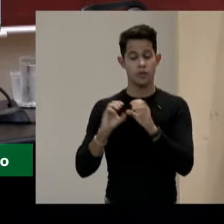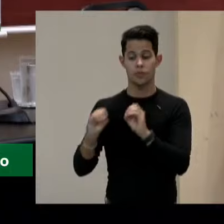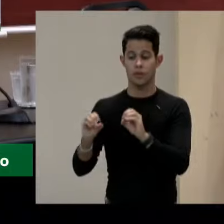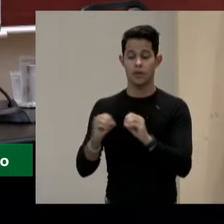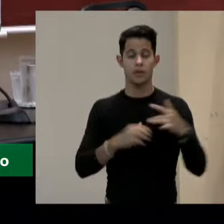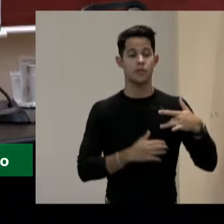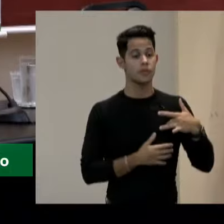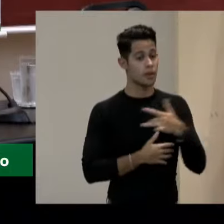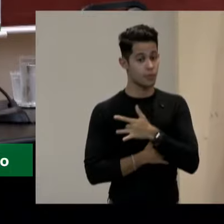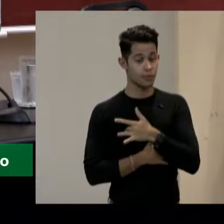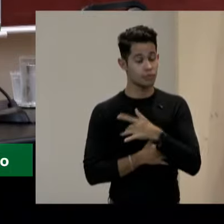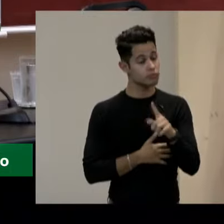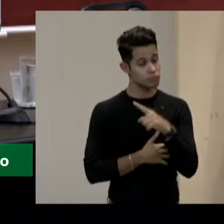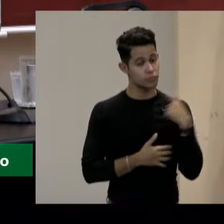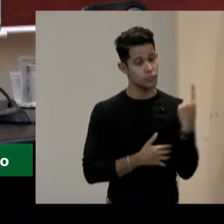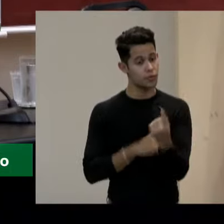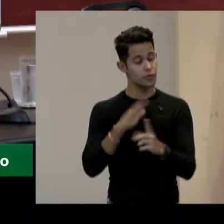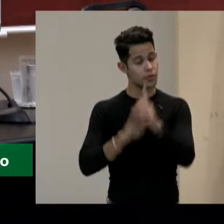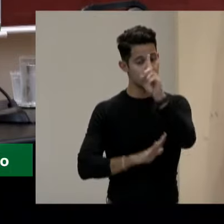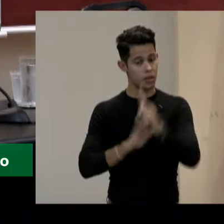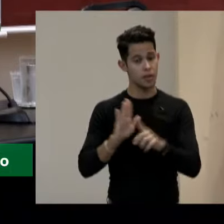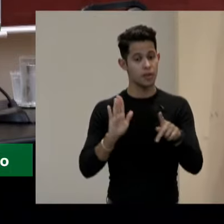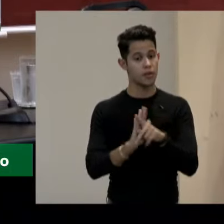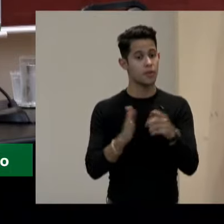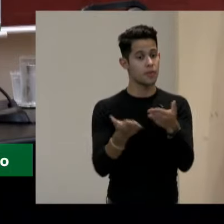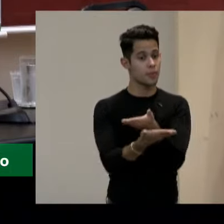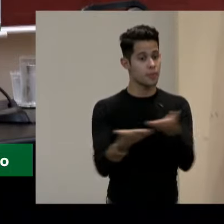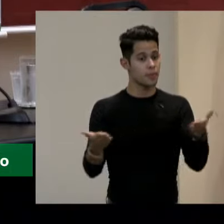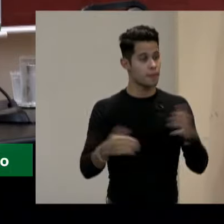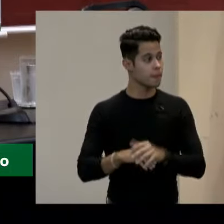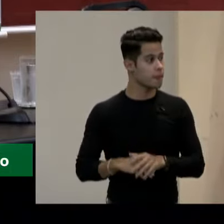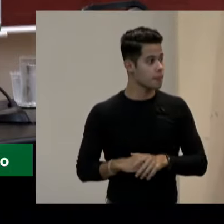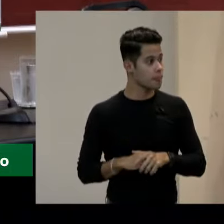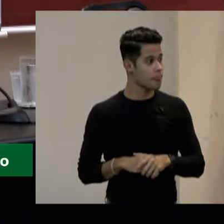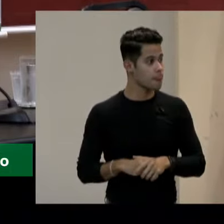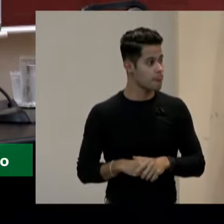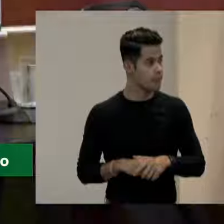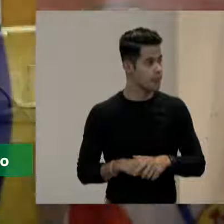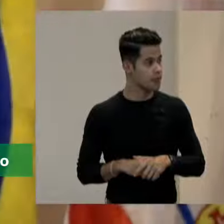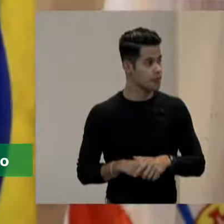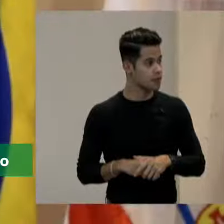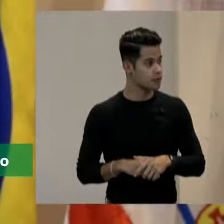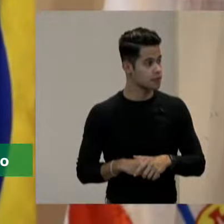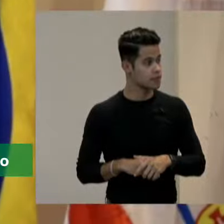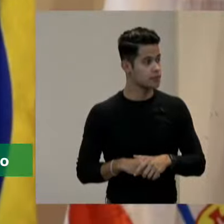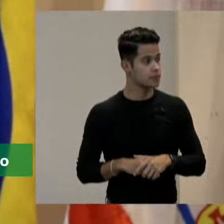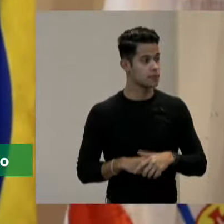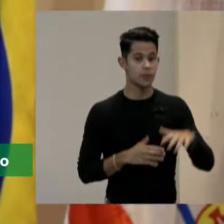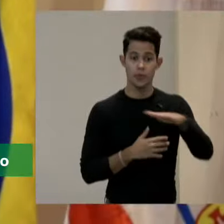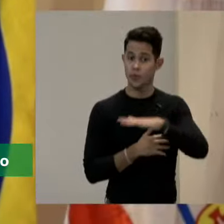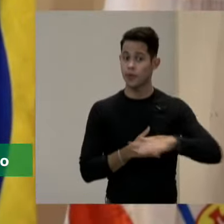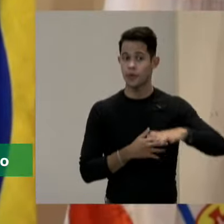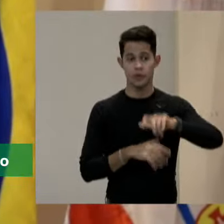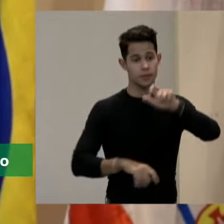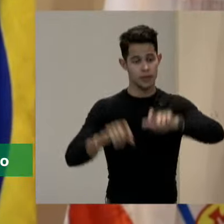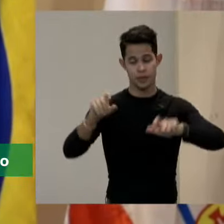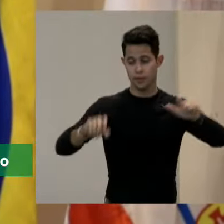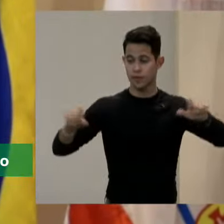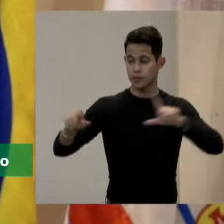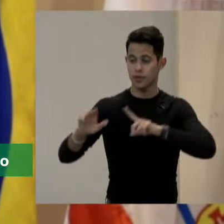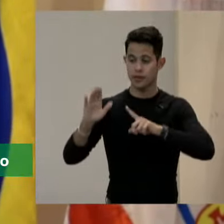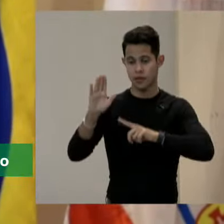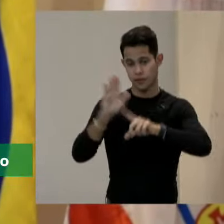nossos direitos, nossos de todos. Todos quem, Sebastião? Todos, menos as pessoas? Não. É todos, são todos. Todos têm